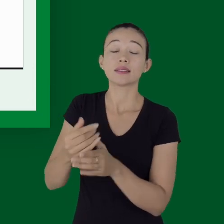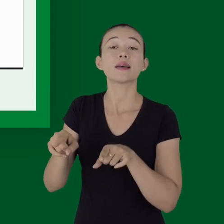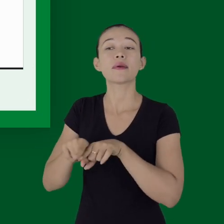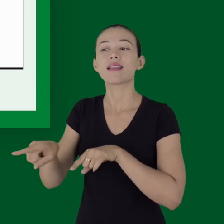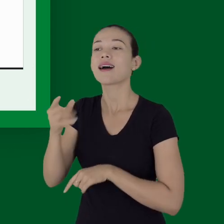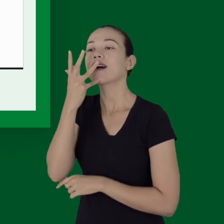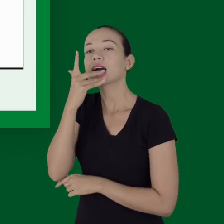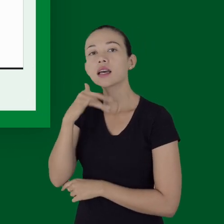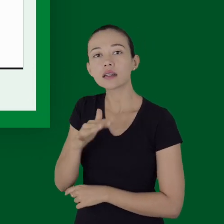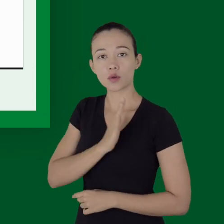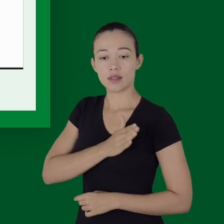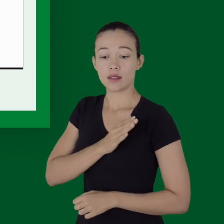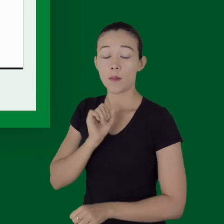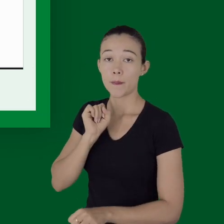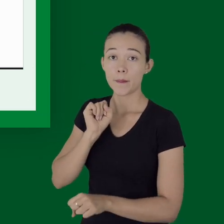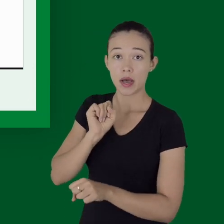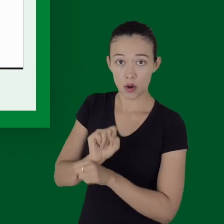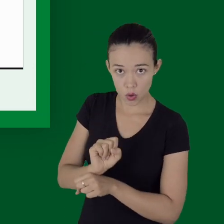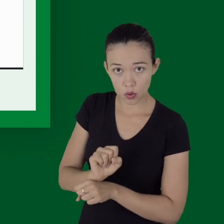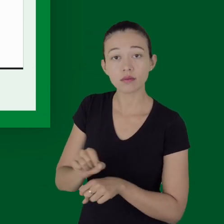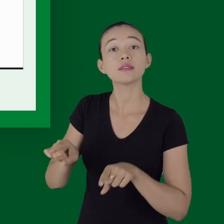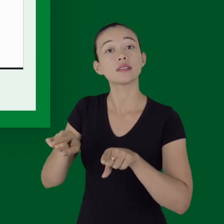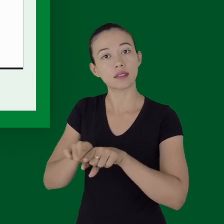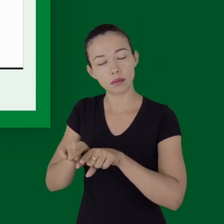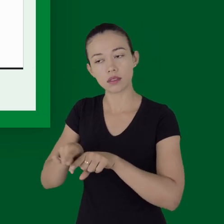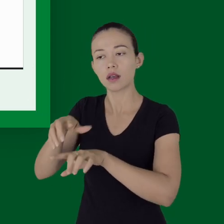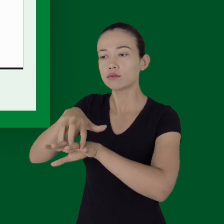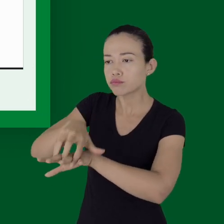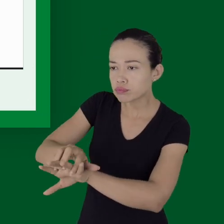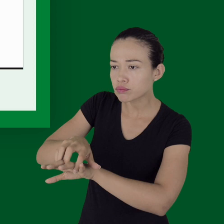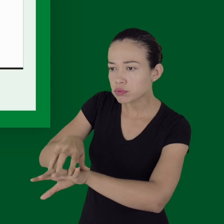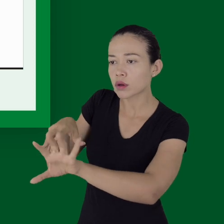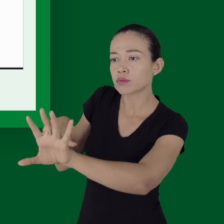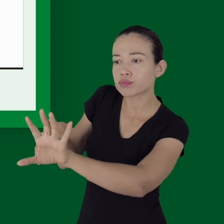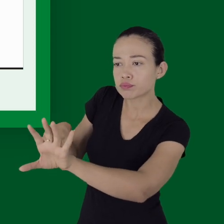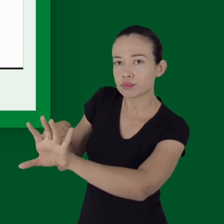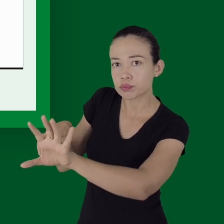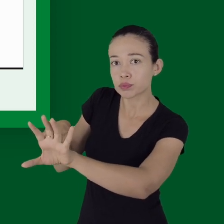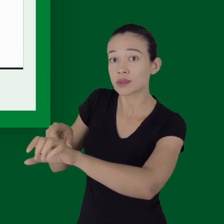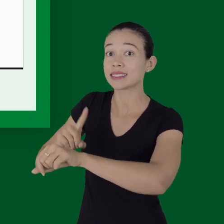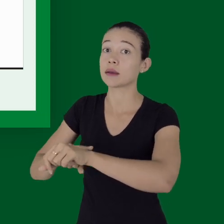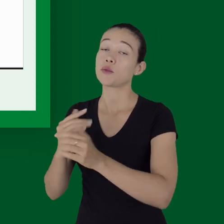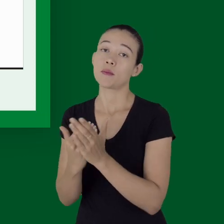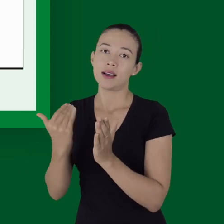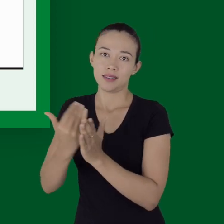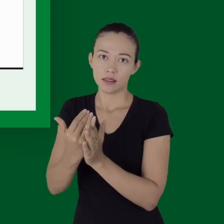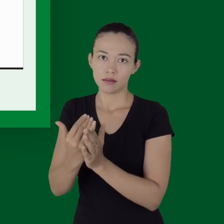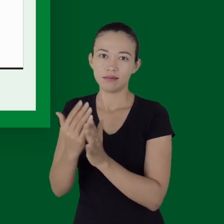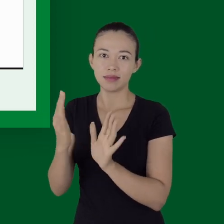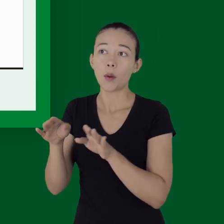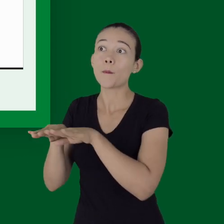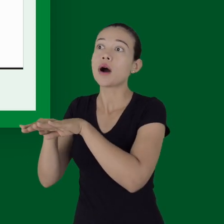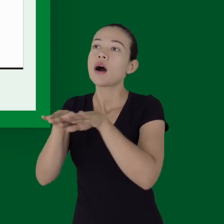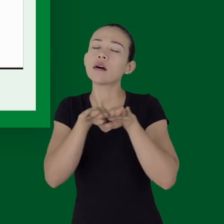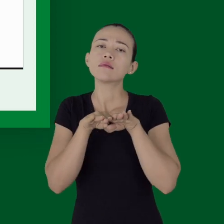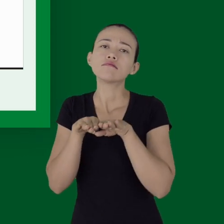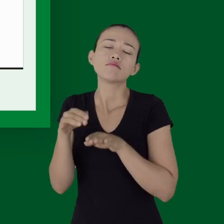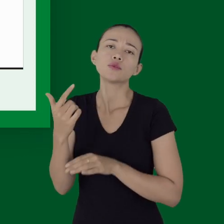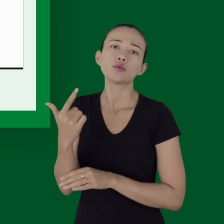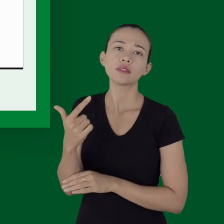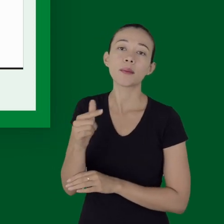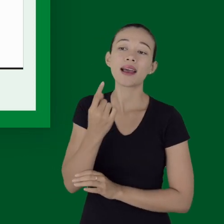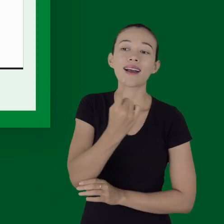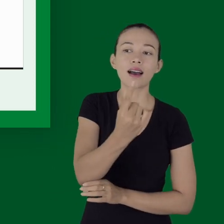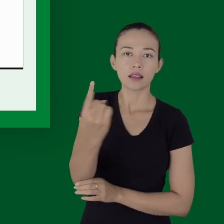cardíaca infantil, pediátrica, no geral são protocolos mais longos. Então, a gente não tem um tempo definido padrão. A gente tem que levar em